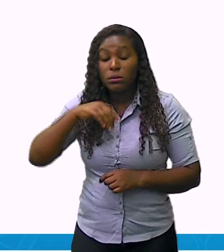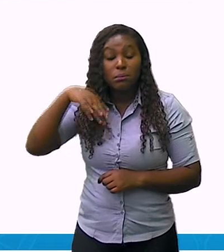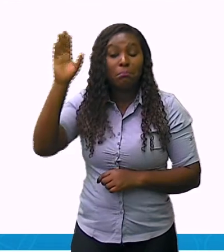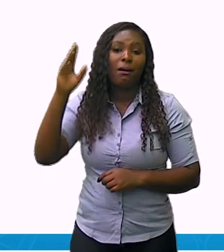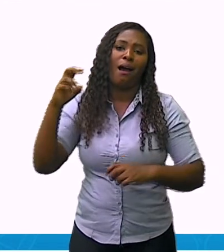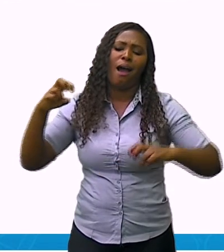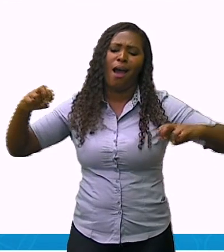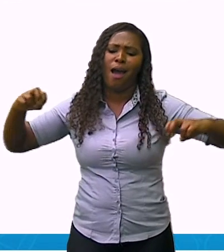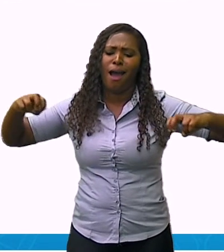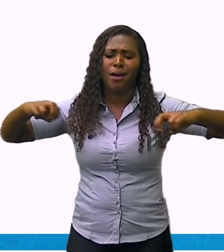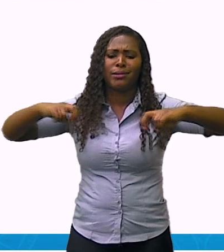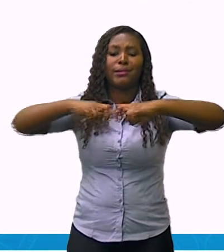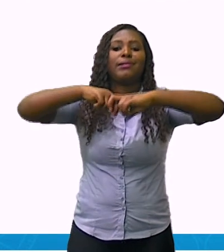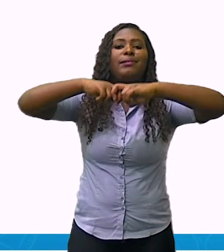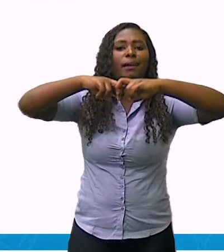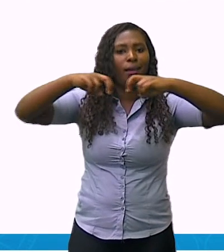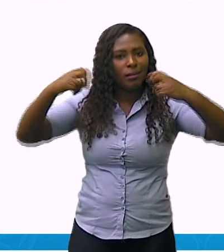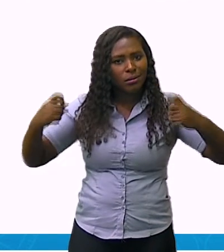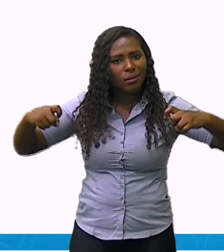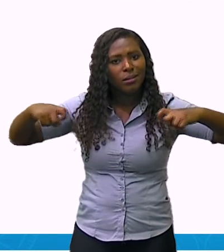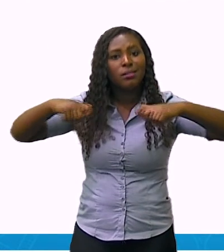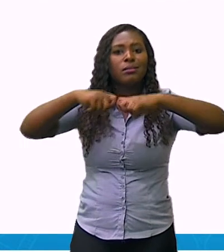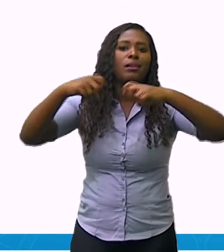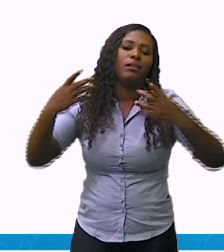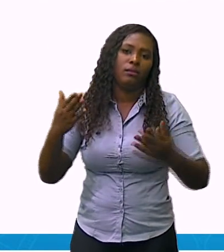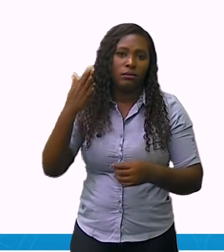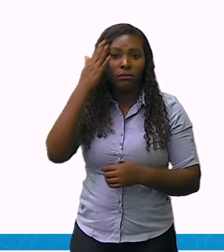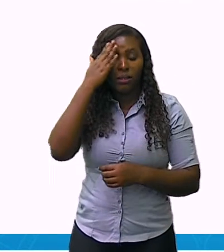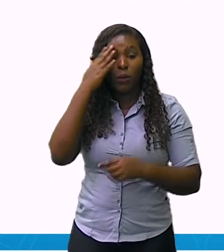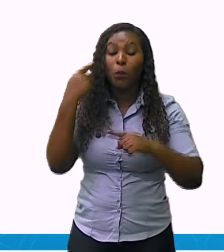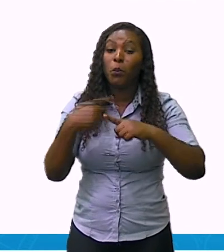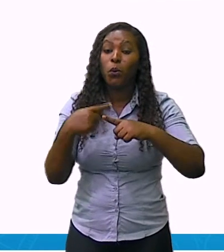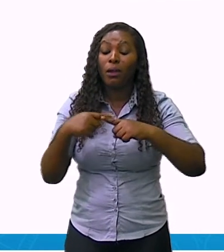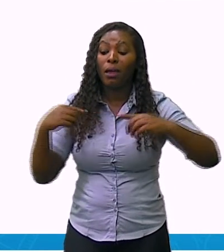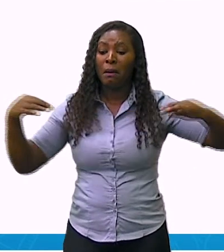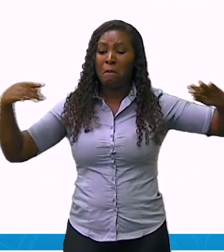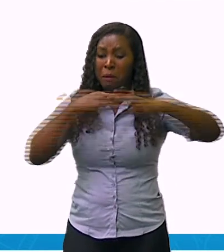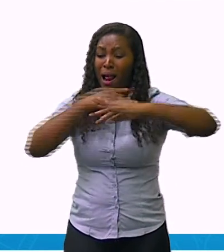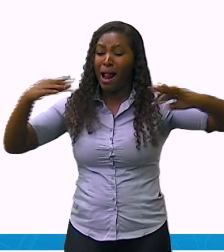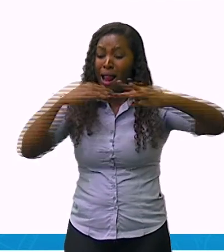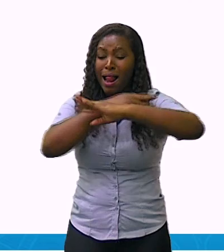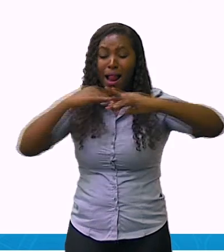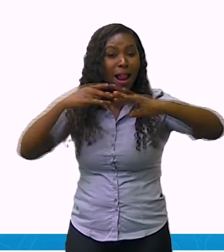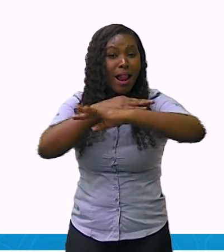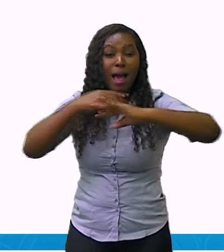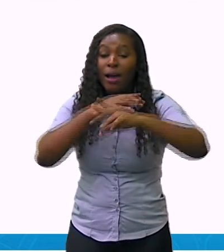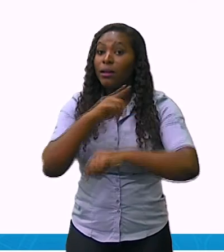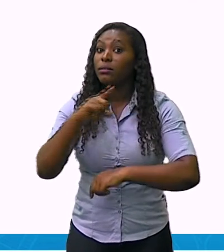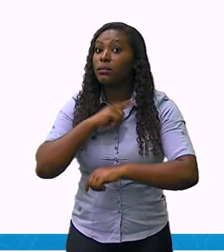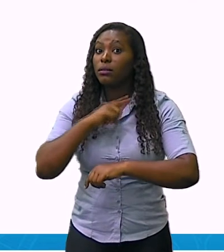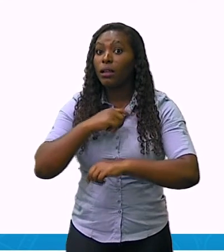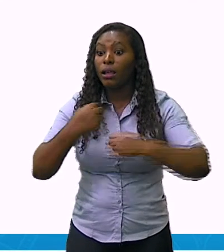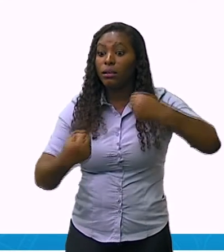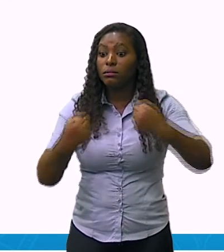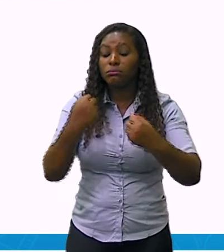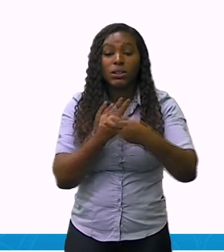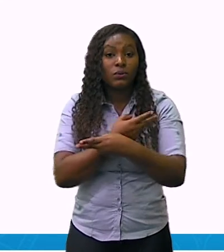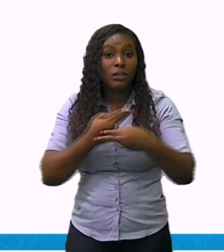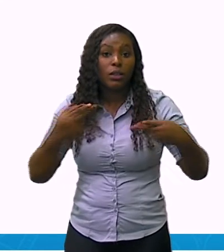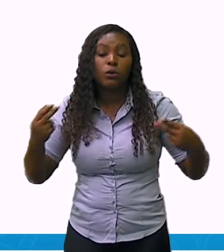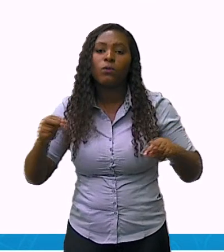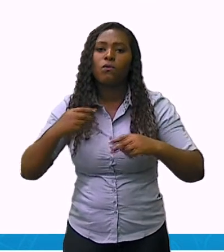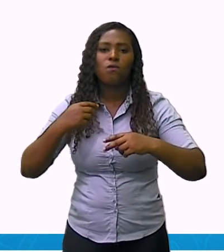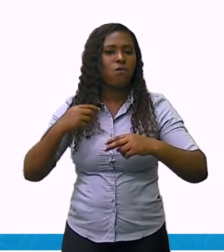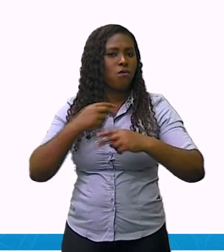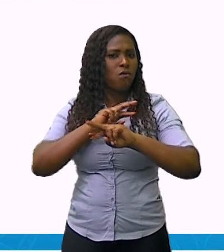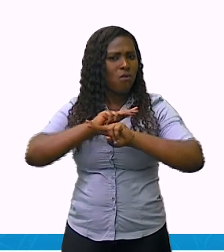ao intenso fluxo de veículos e contribui para um elevado índice de